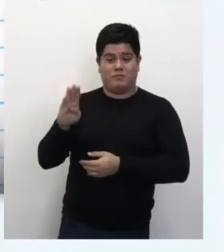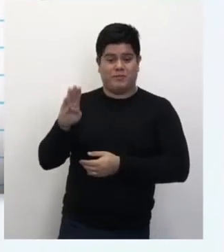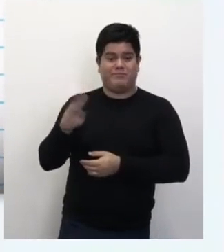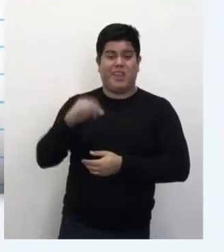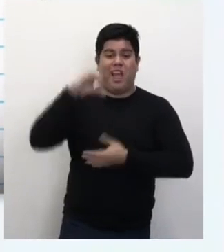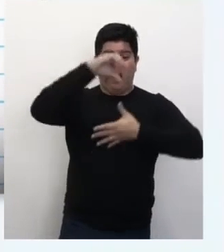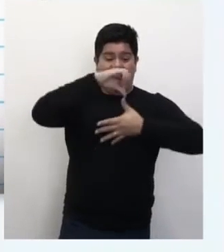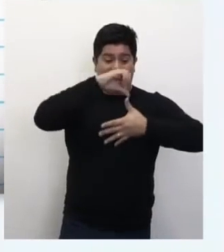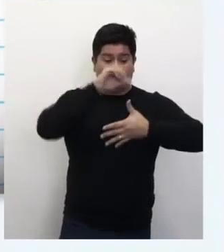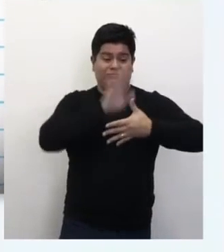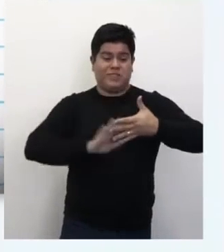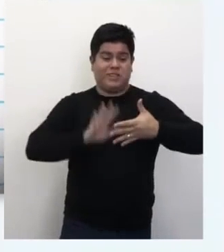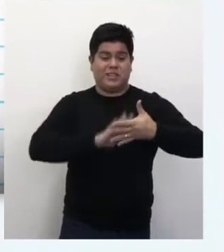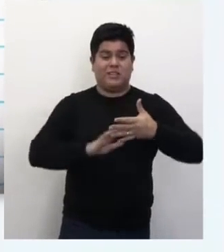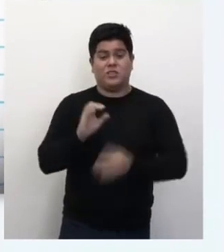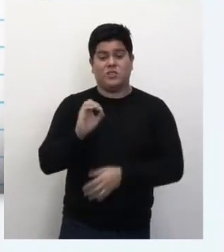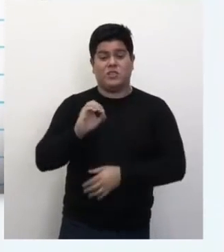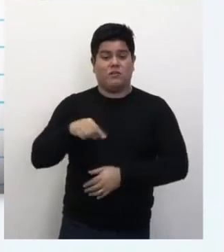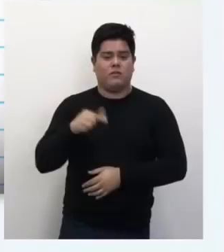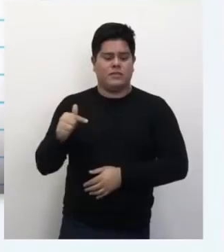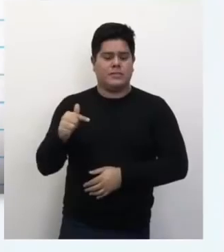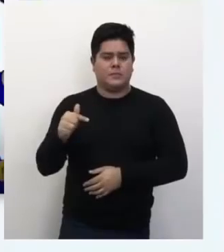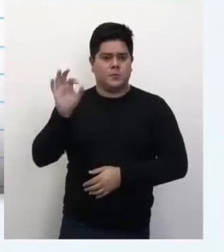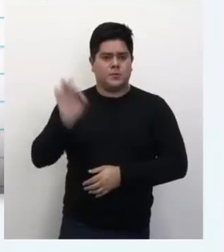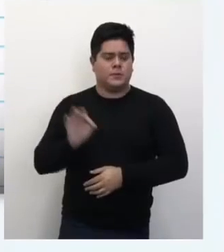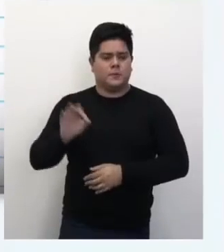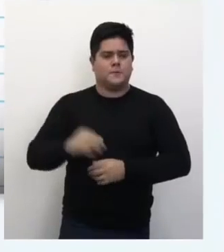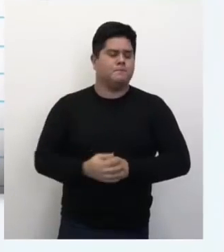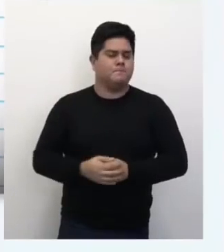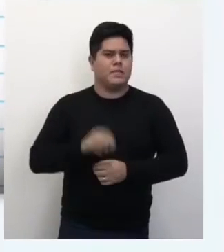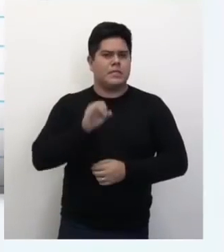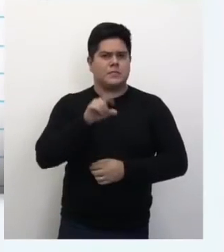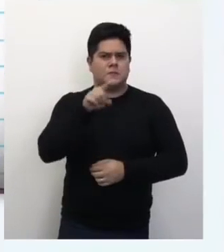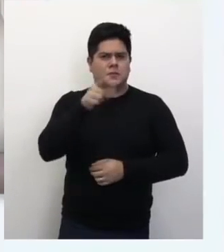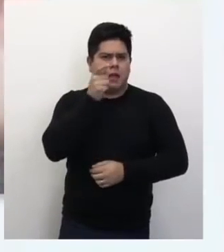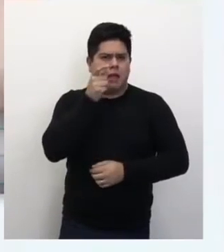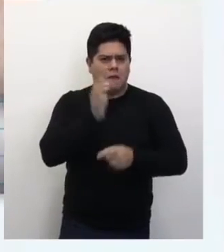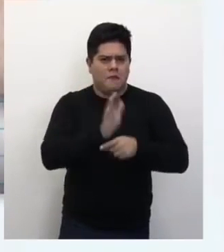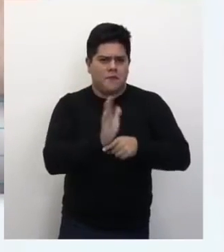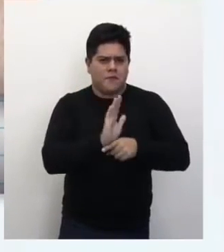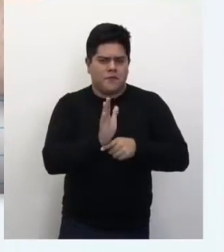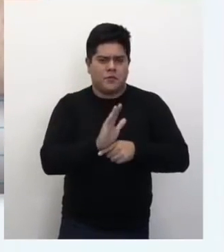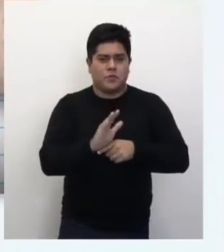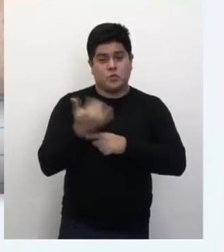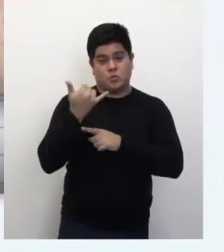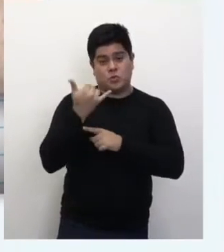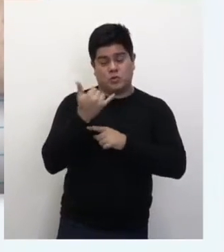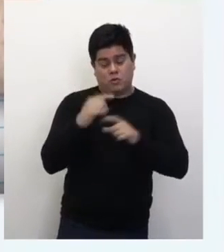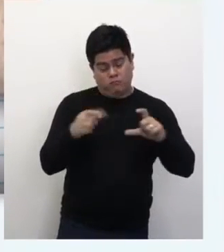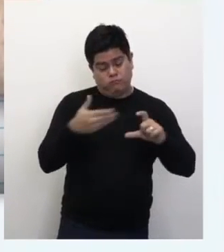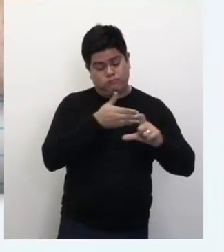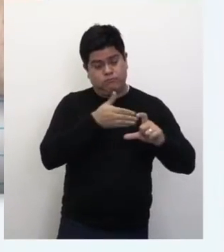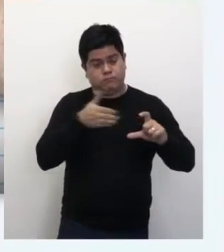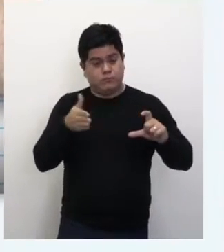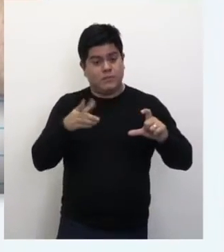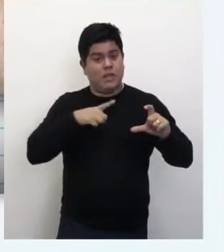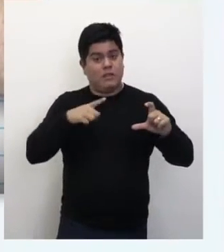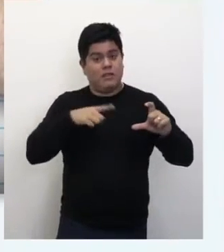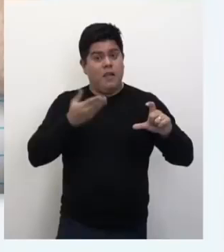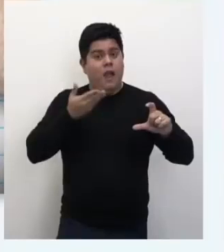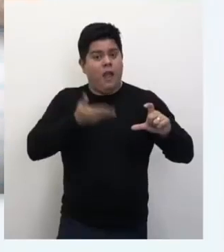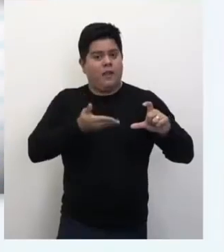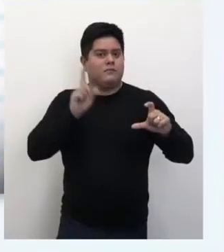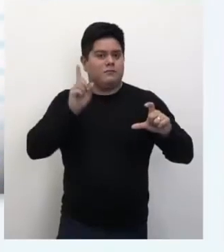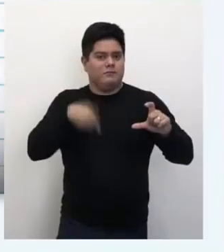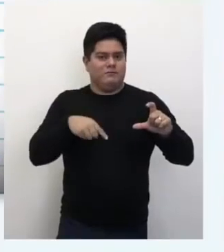média não chega a 0,7%. Se você estiver assistindo a esse vídeo no seu smartphone, você tem em mãos um dos resultados